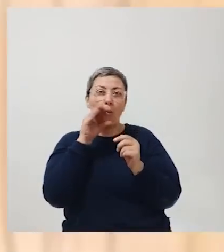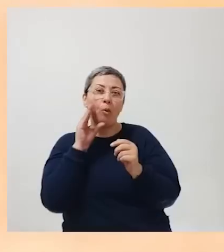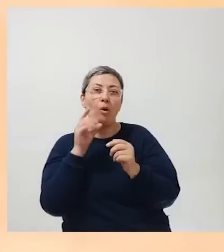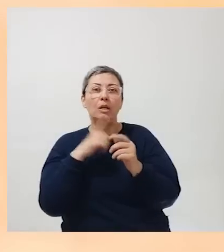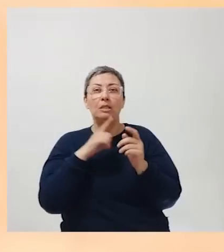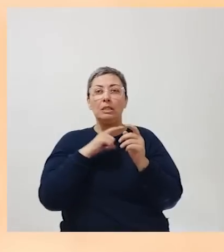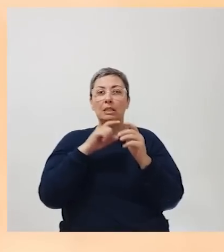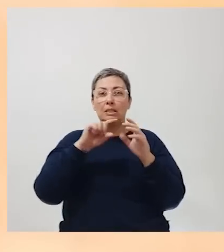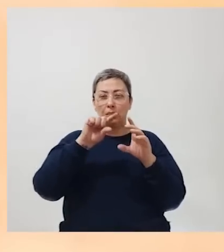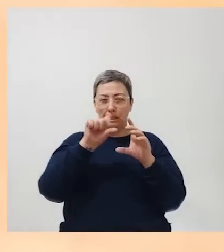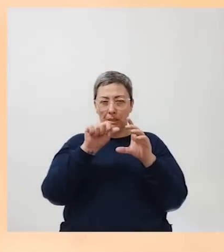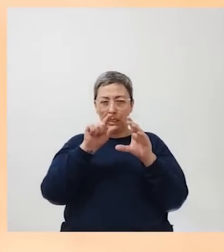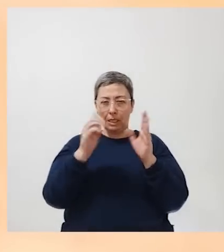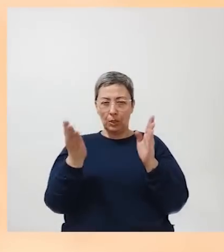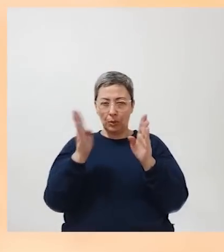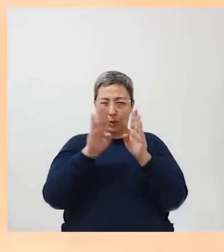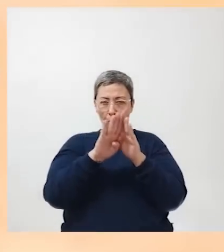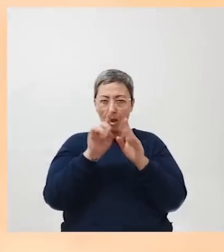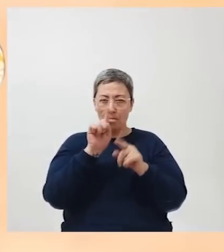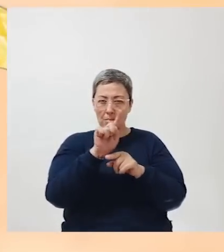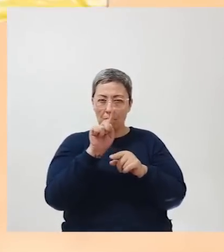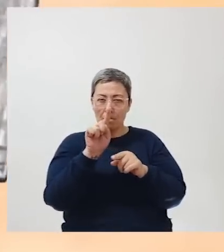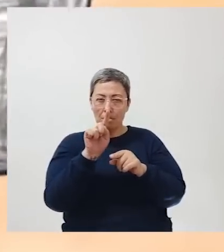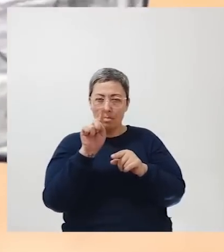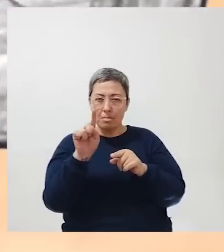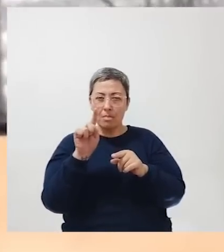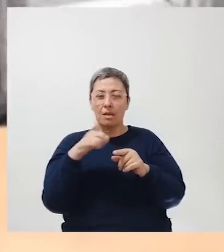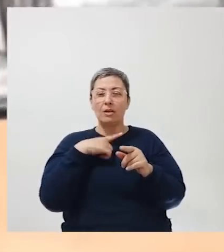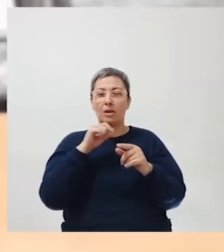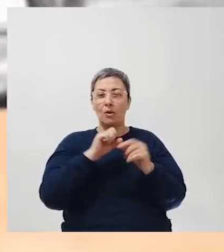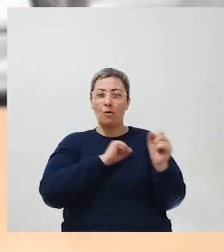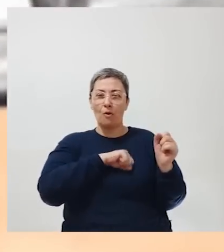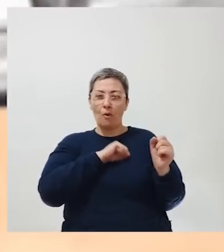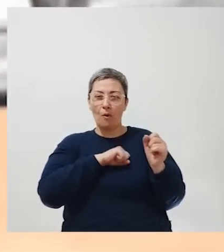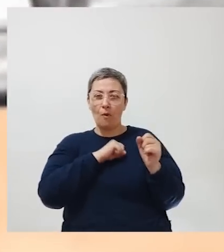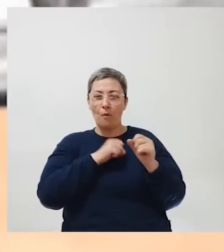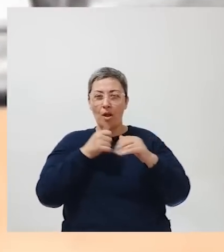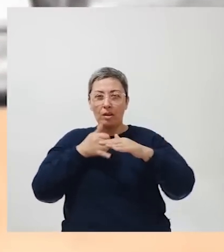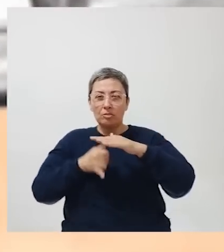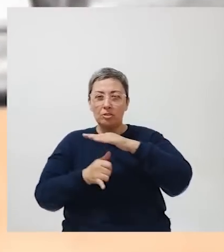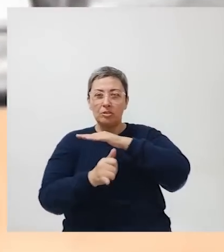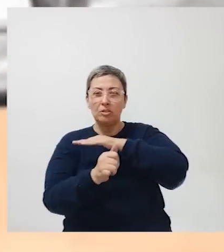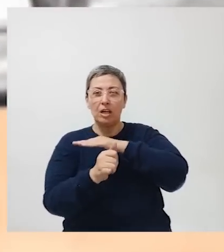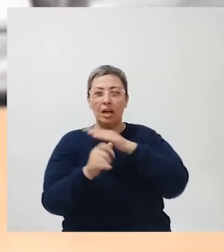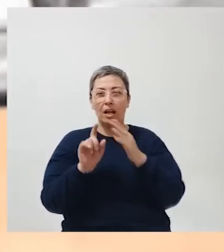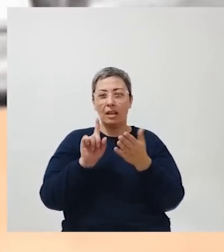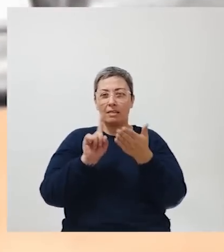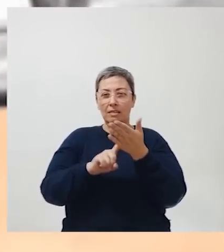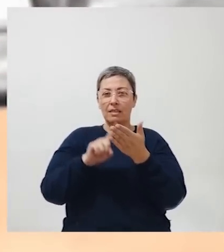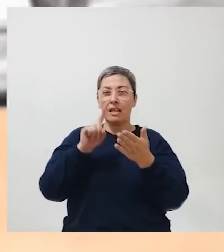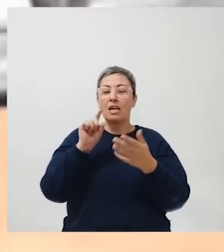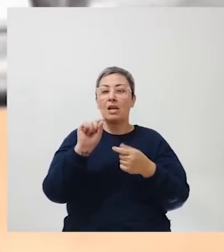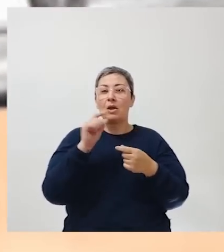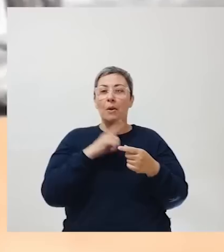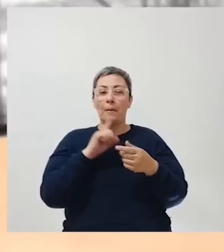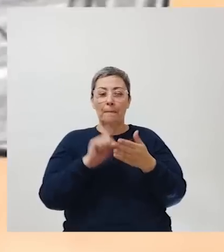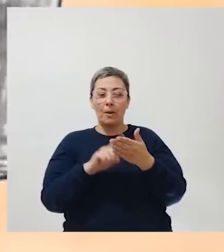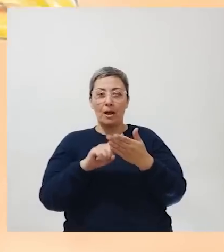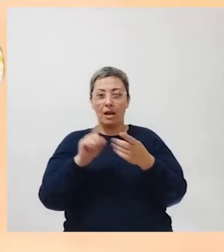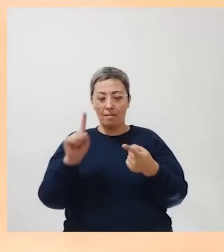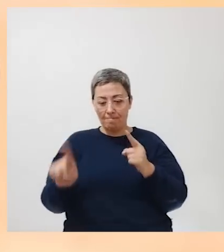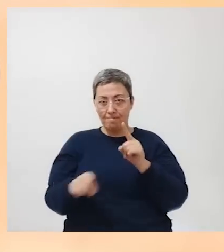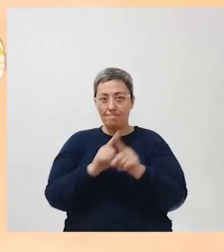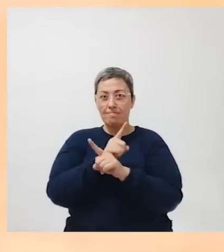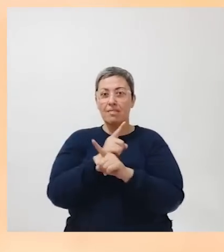um cofre com digital. Os vilões hackearam a digital para colocar a deles